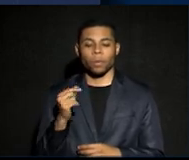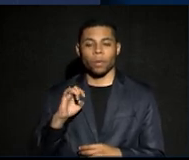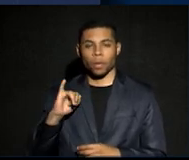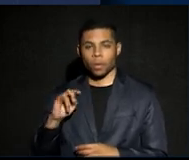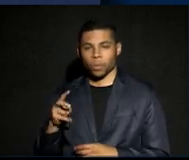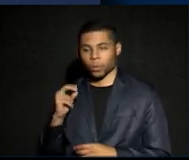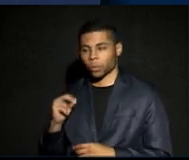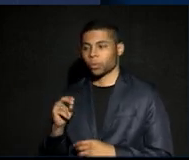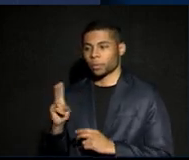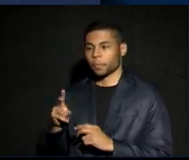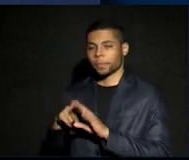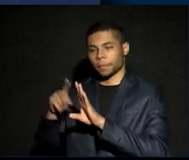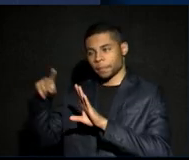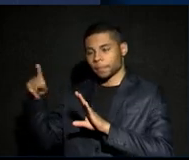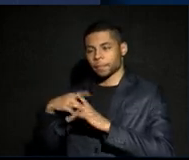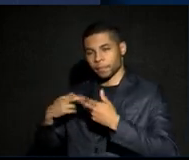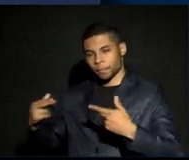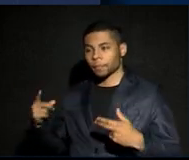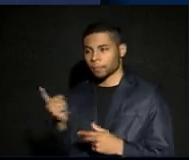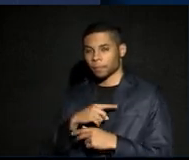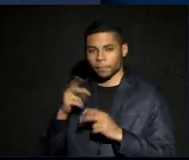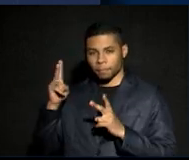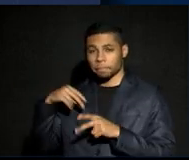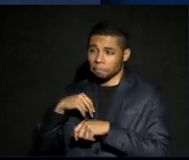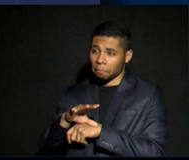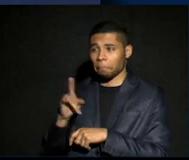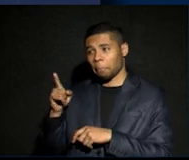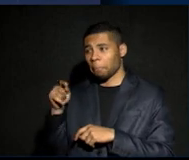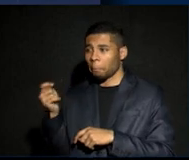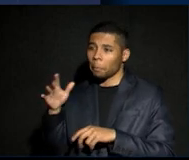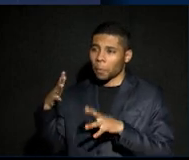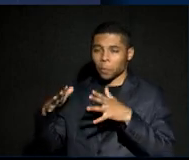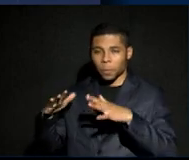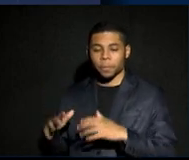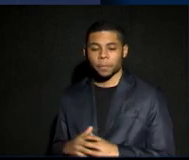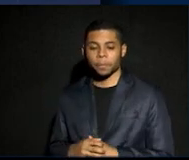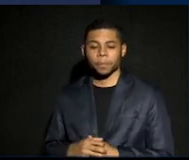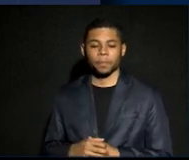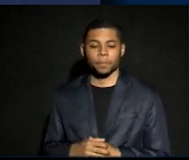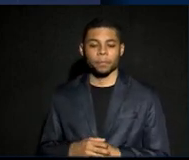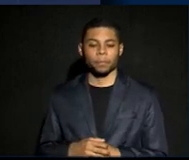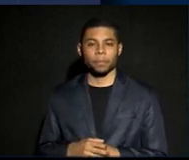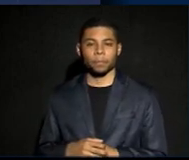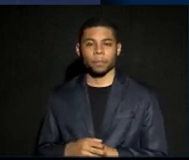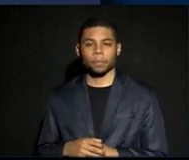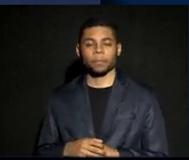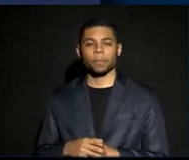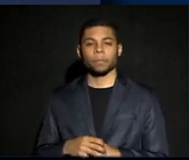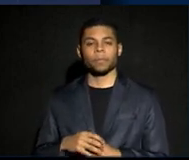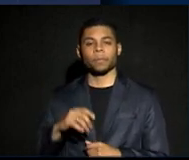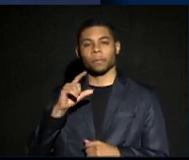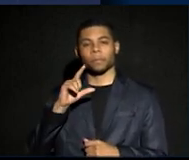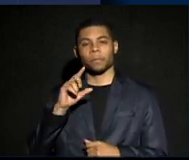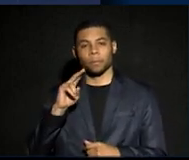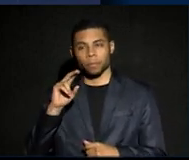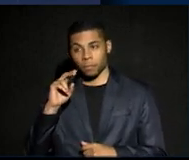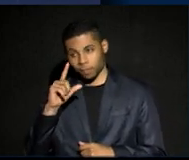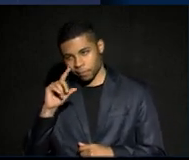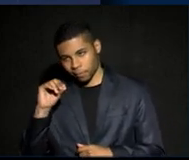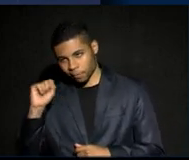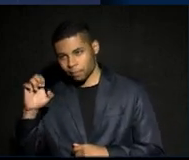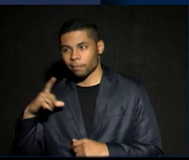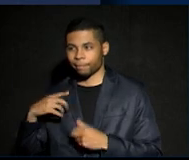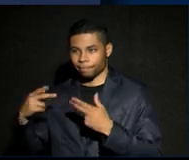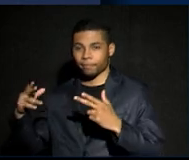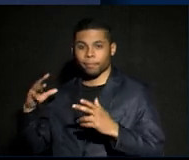de de bolsa e todo o efeito riqueza que isso gera também razoáveis e fazem show com nichos relativamente luz e